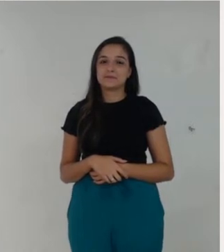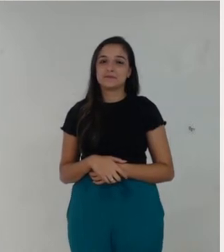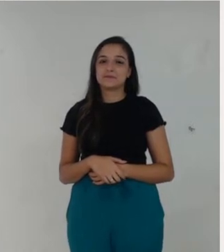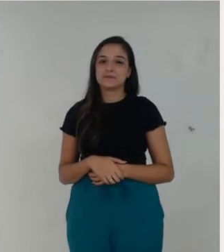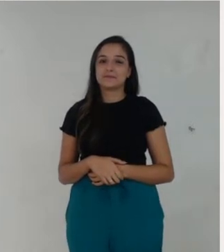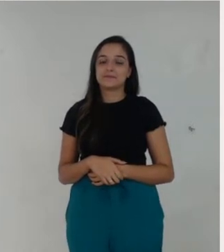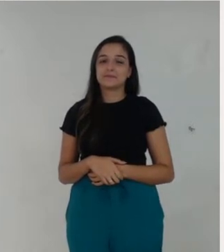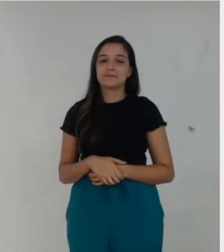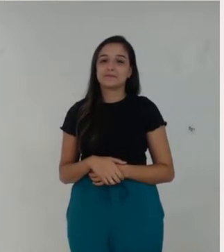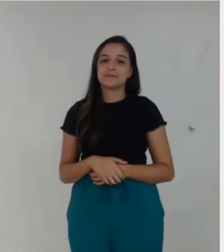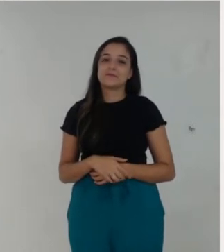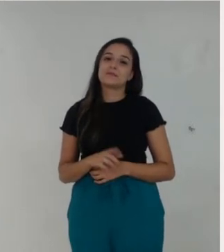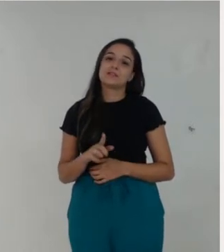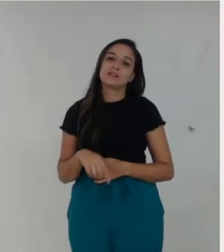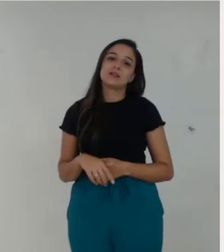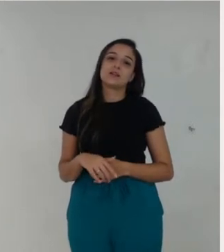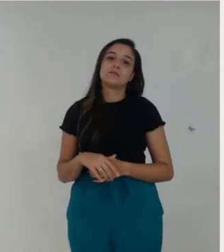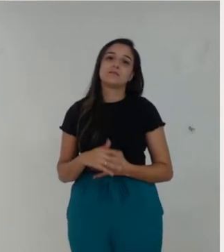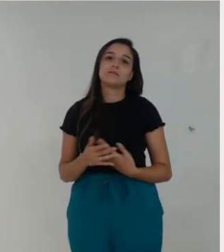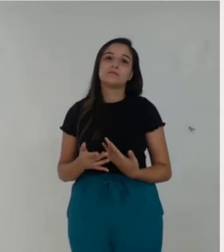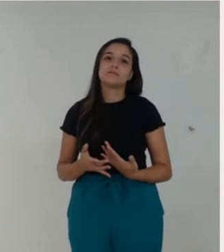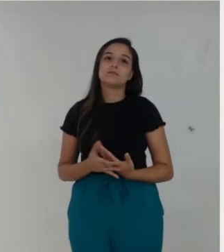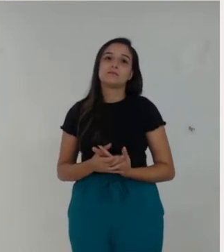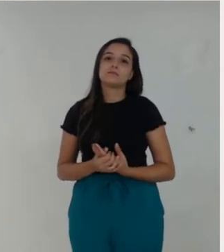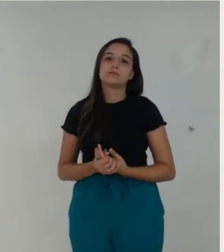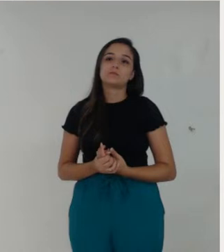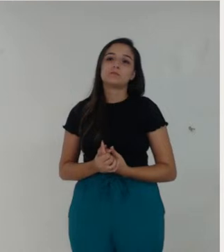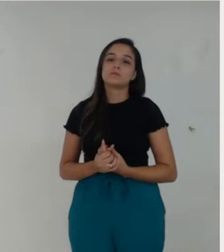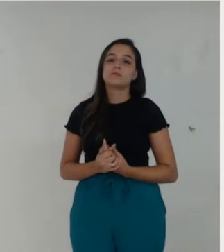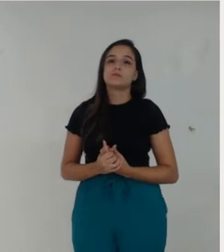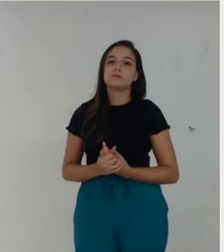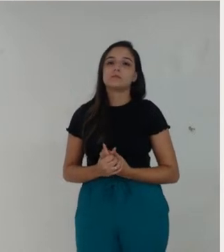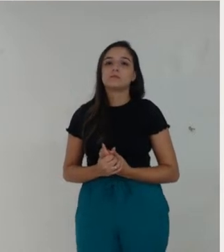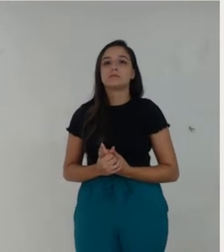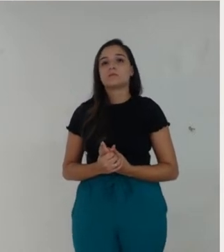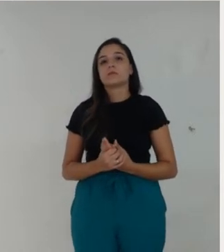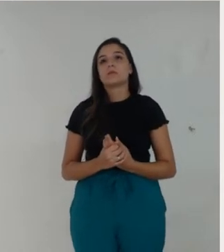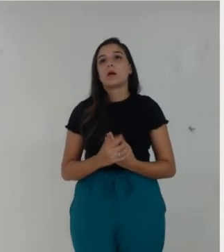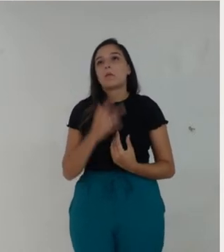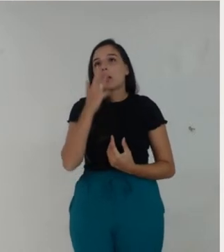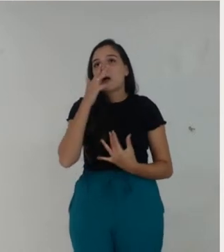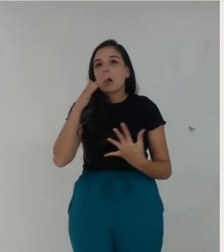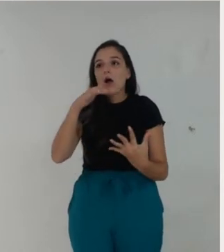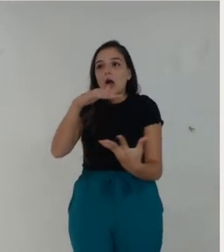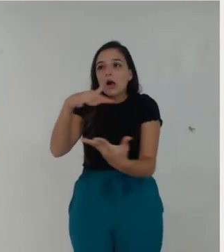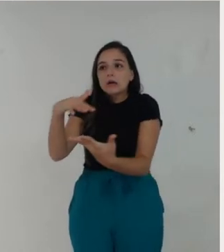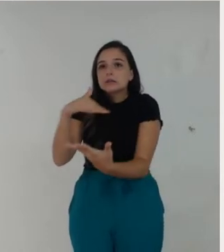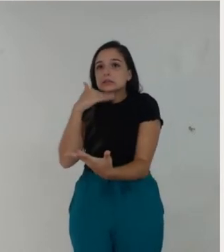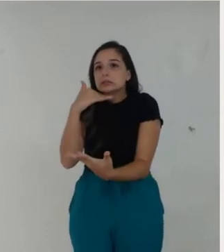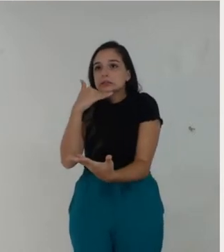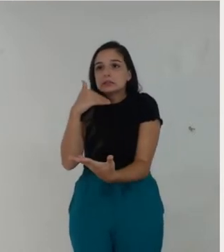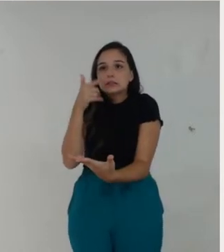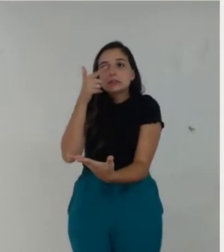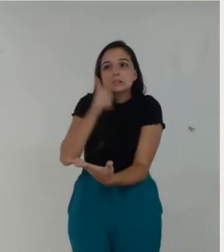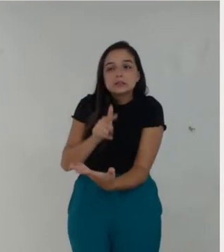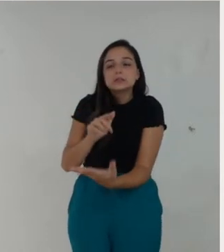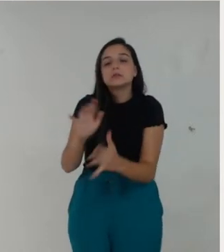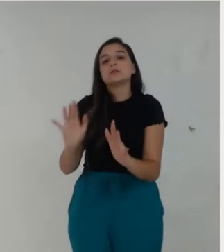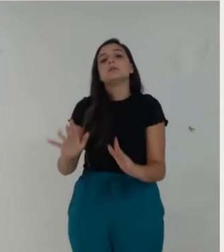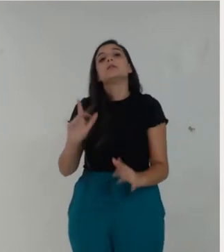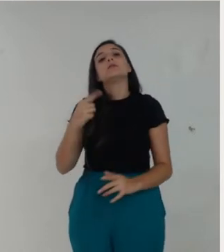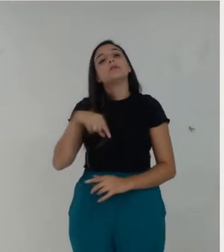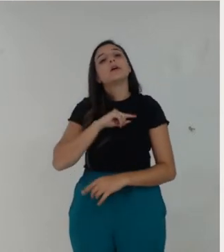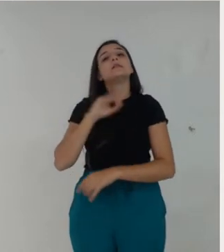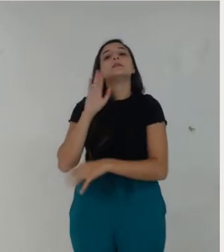já era um universo que estava além, né, do nosso alcance, da nossa capacidade, sem contar que a gente sempre